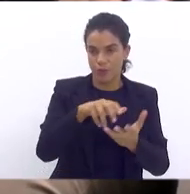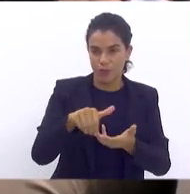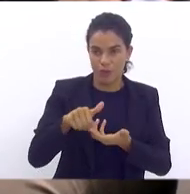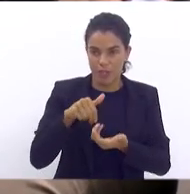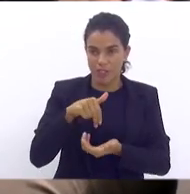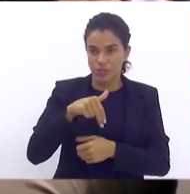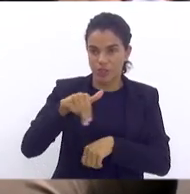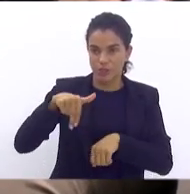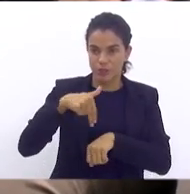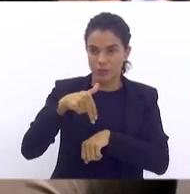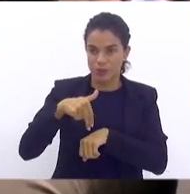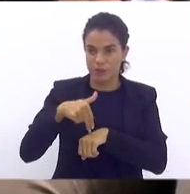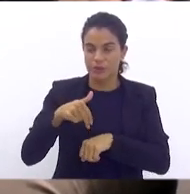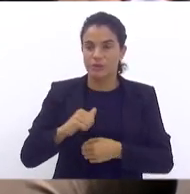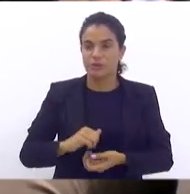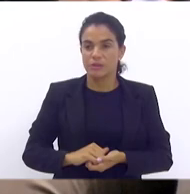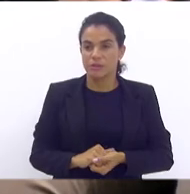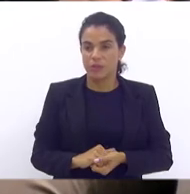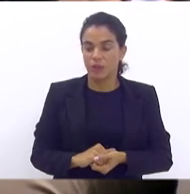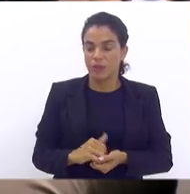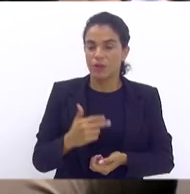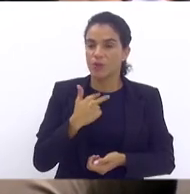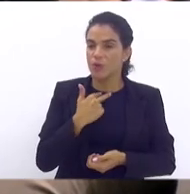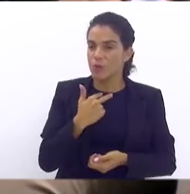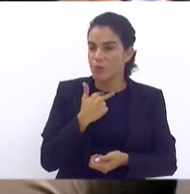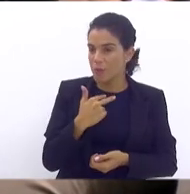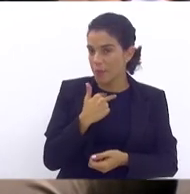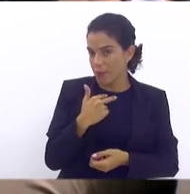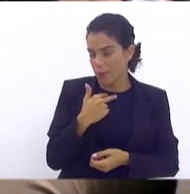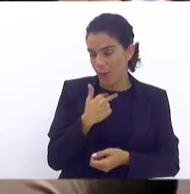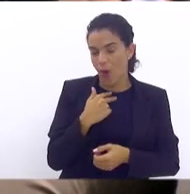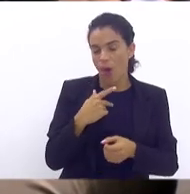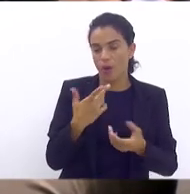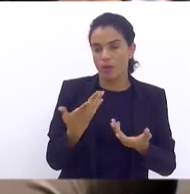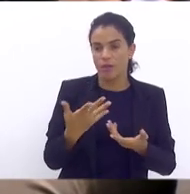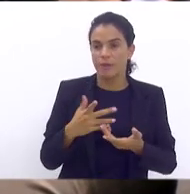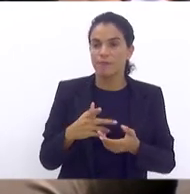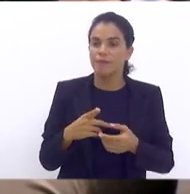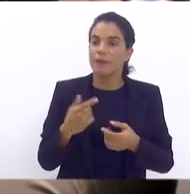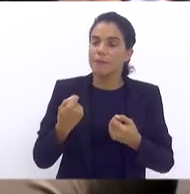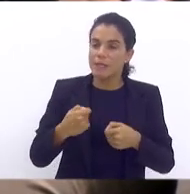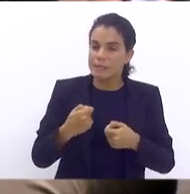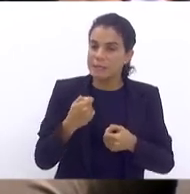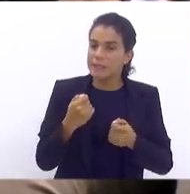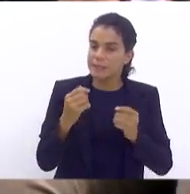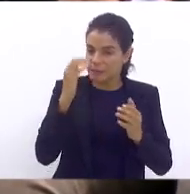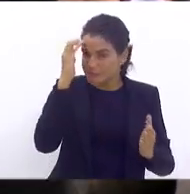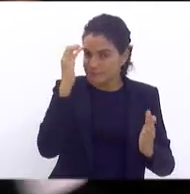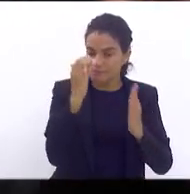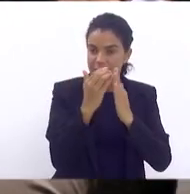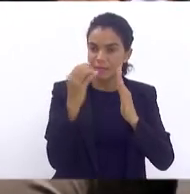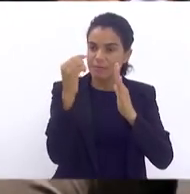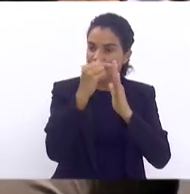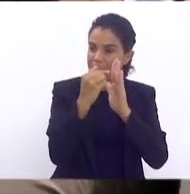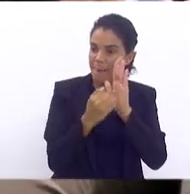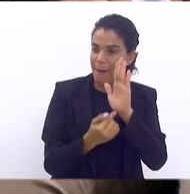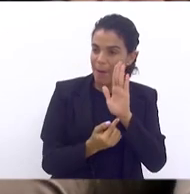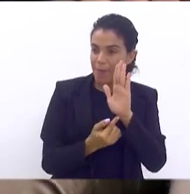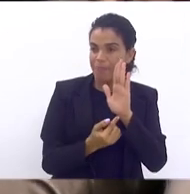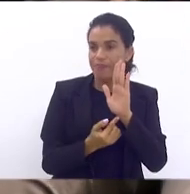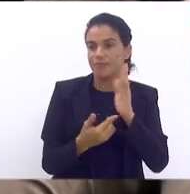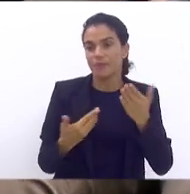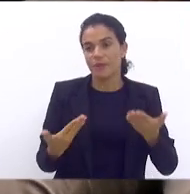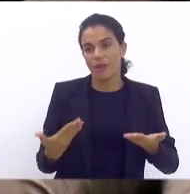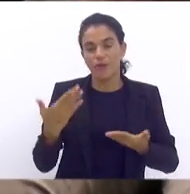reparar, ele pode estar fora desses dispositivos legais. Ele tem que atender a esses dispositivos legais. Então,